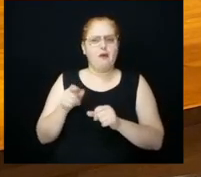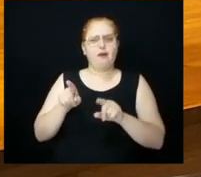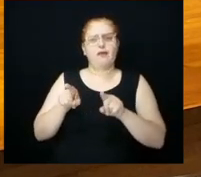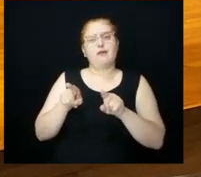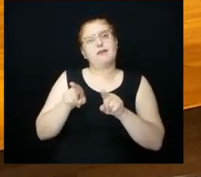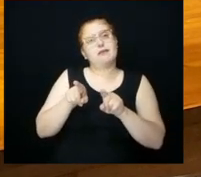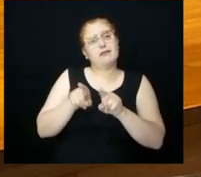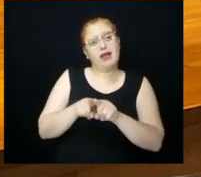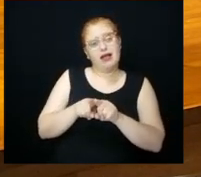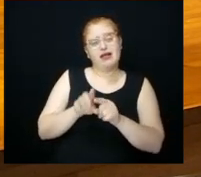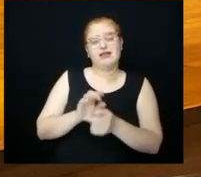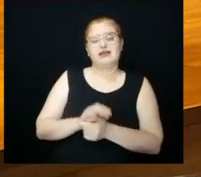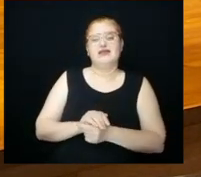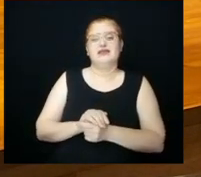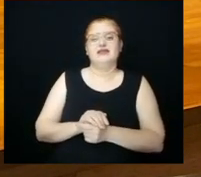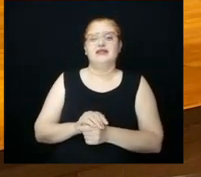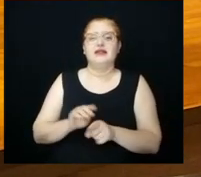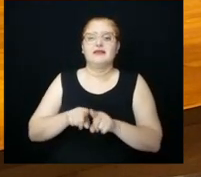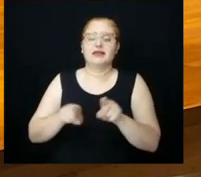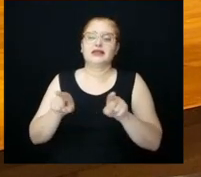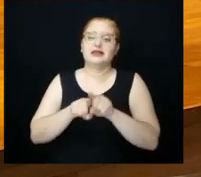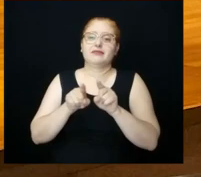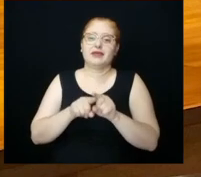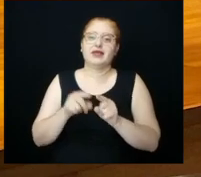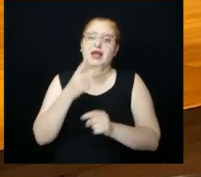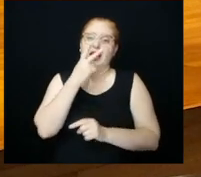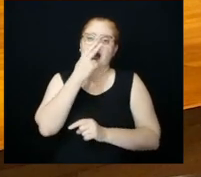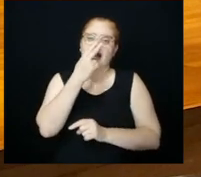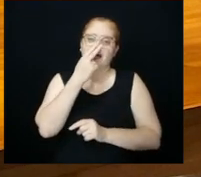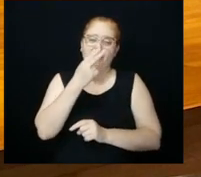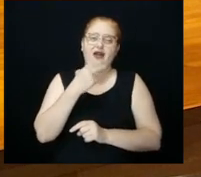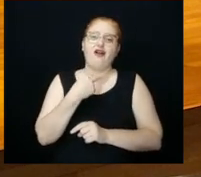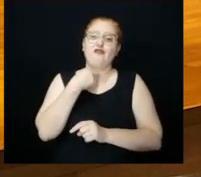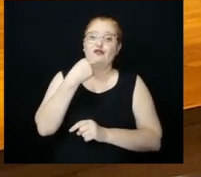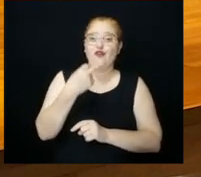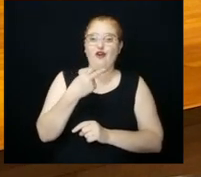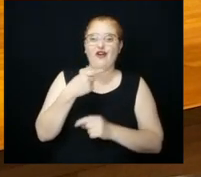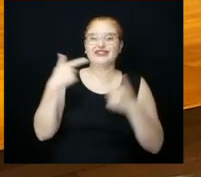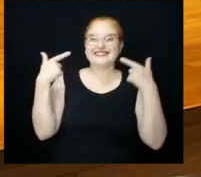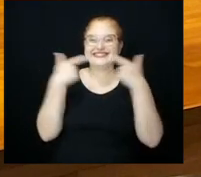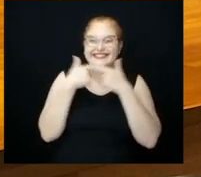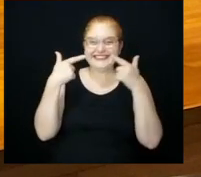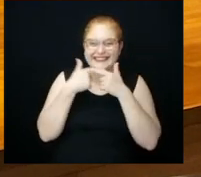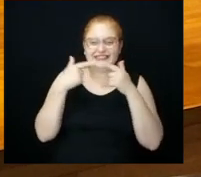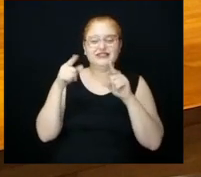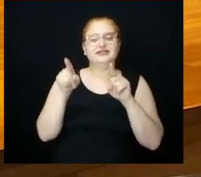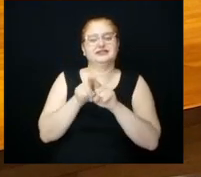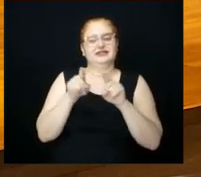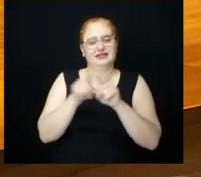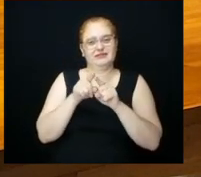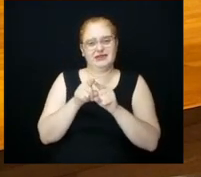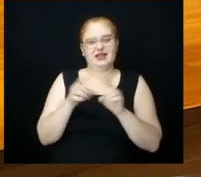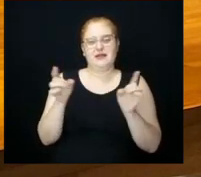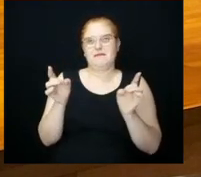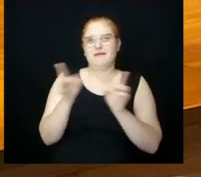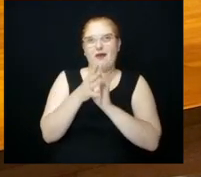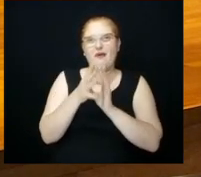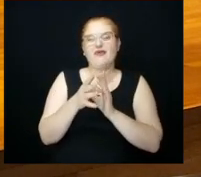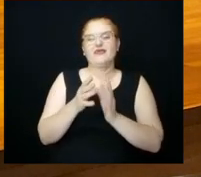não. Outra coisa que estava igual era o borbulhar de sua voz, do riso logo abaixo da superfície, pronto para